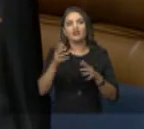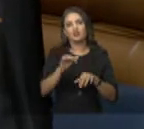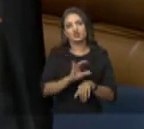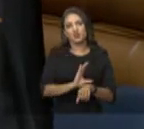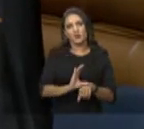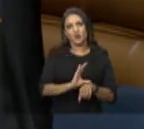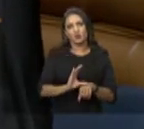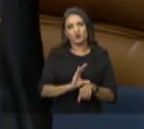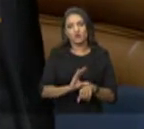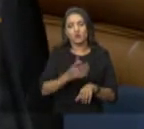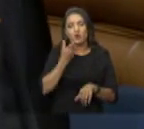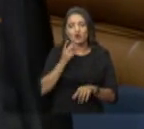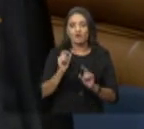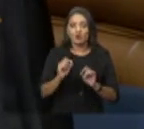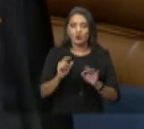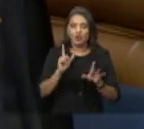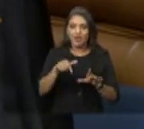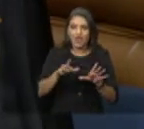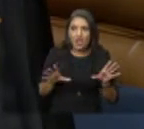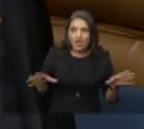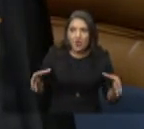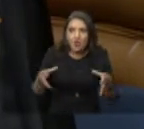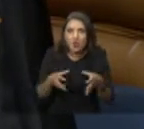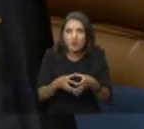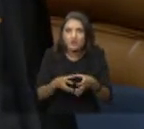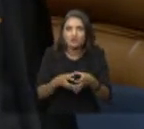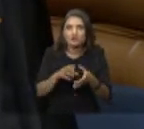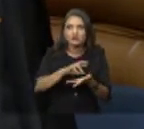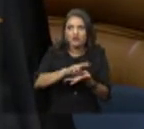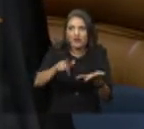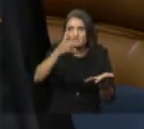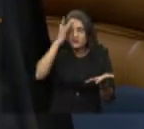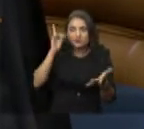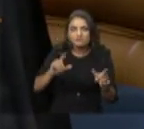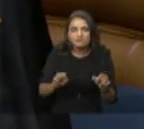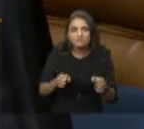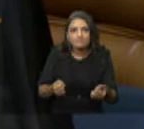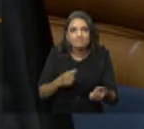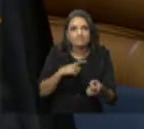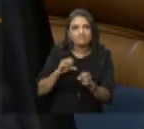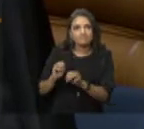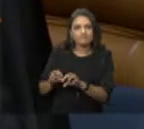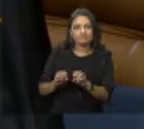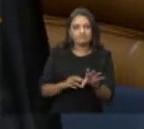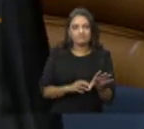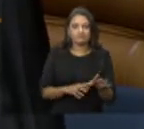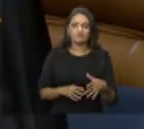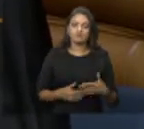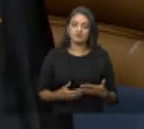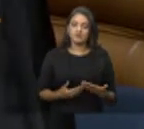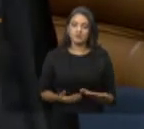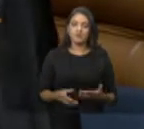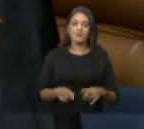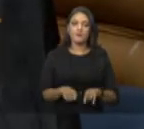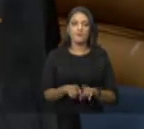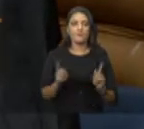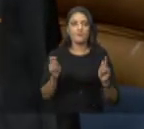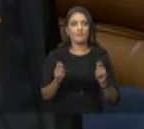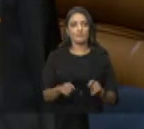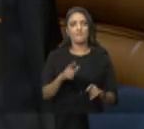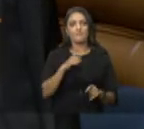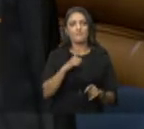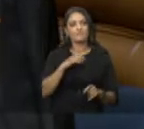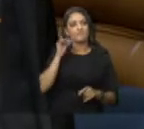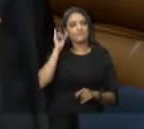empreitada coletiva no domínio Educacional e quando assim dispõe contribui para que seja